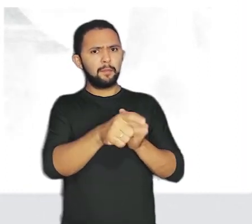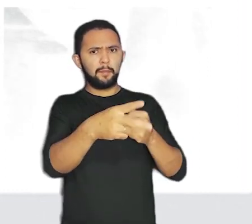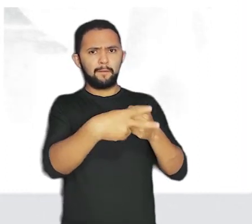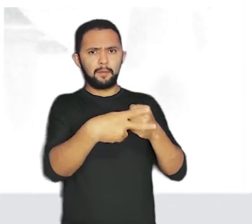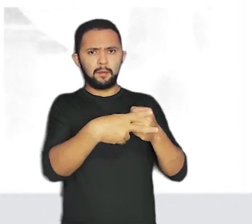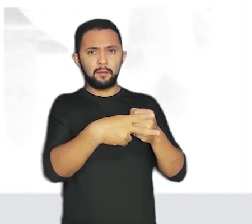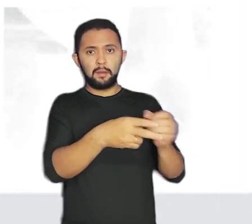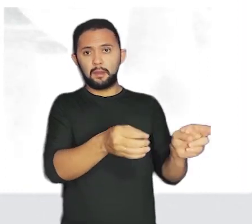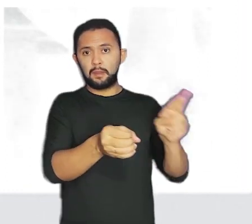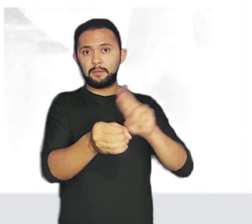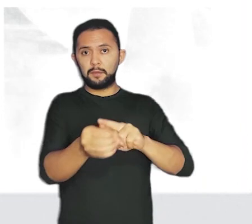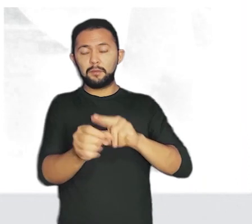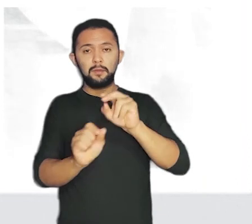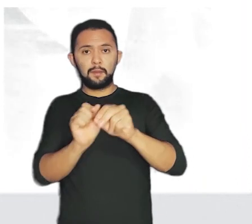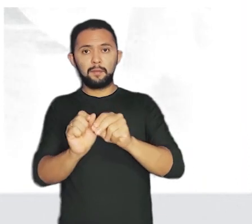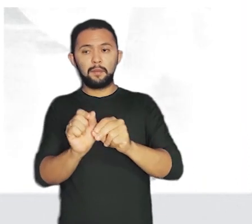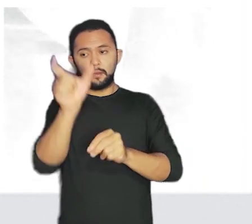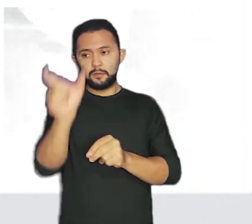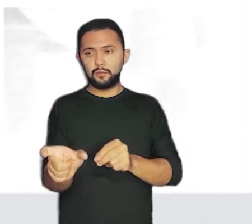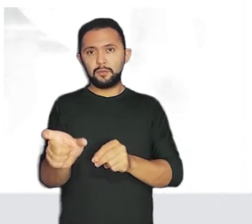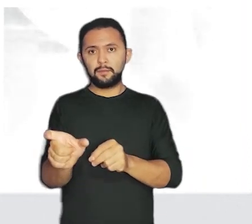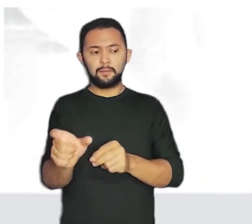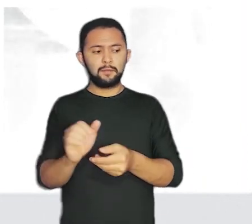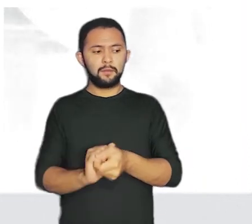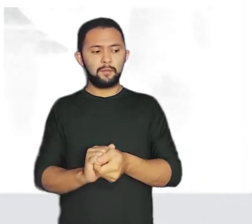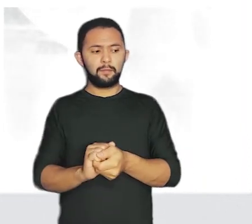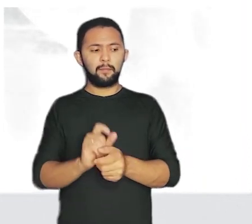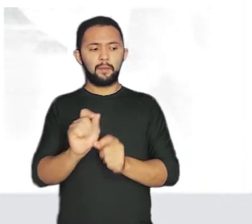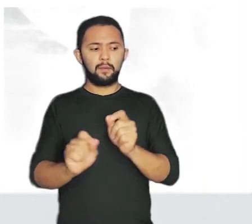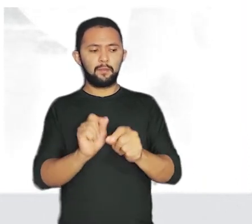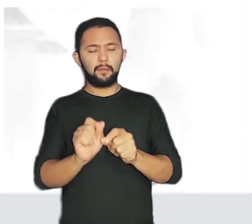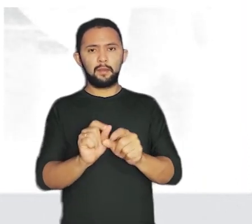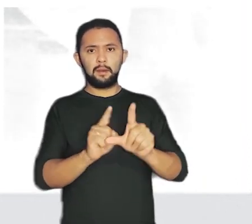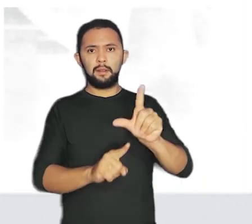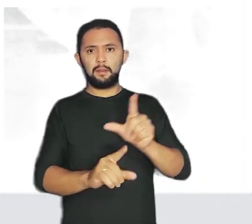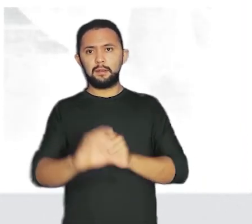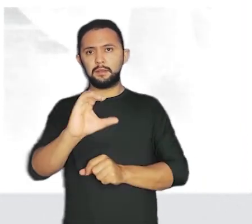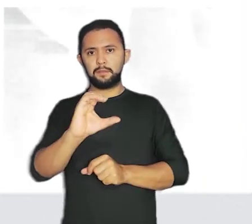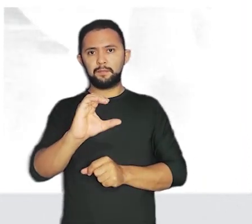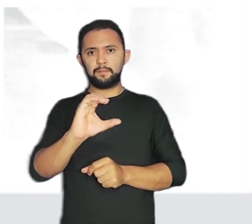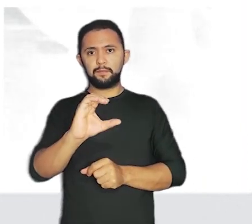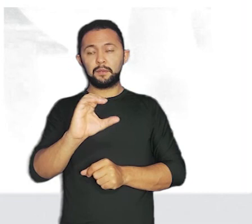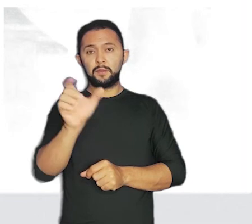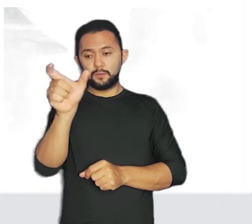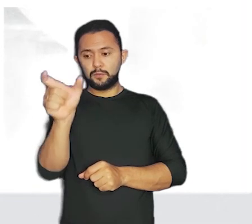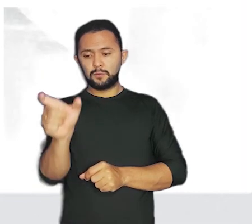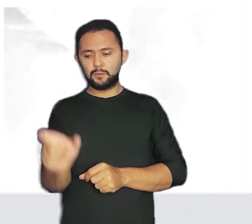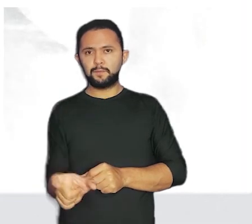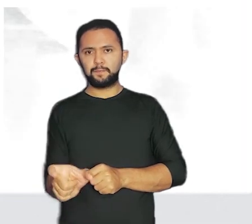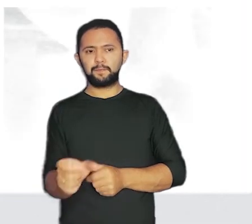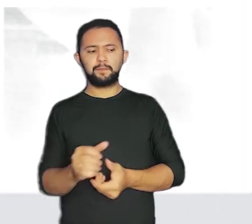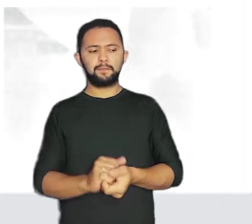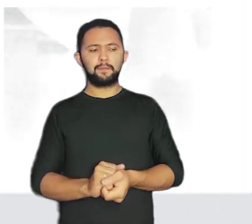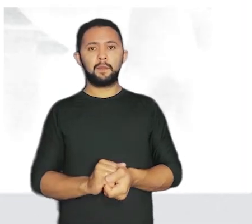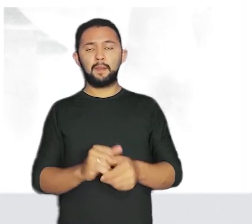essa resposta ele é o sujeito. Então a alternativa que responde a minha questão é a letra C. Aí é o sujeito,